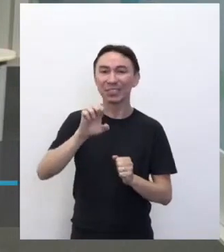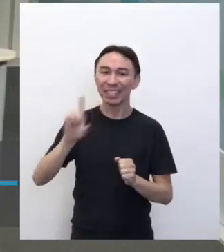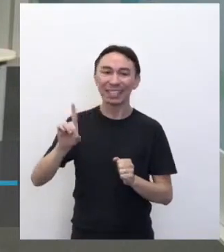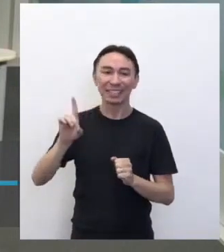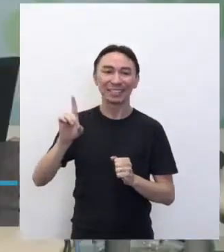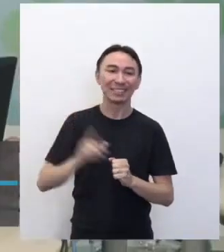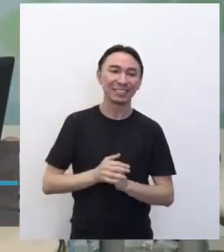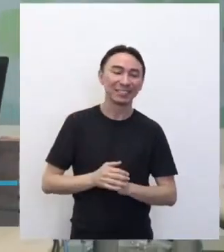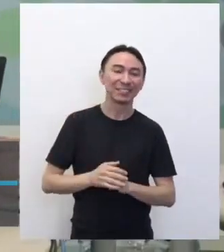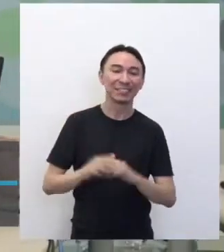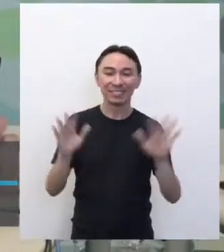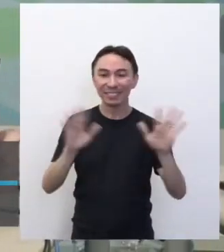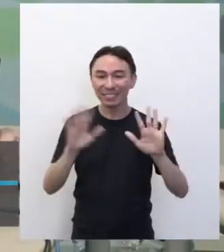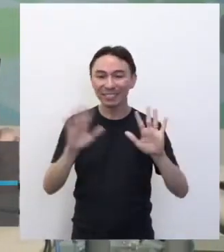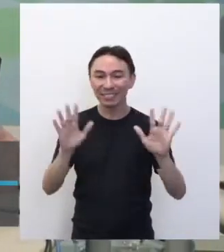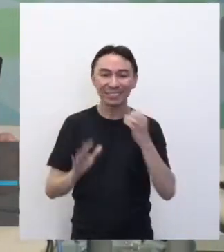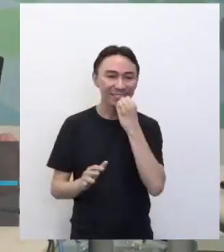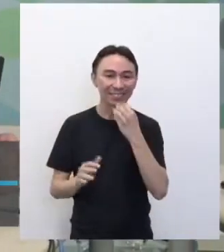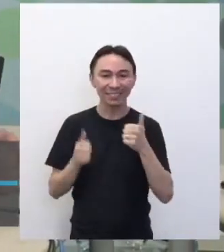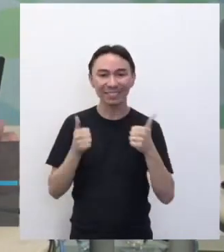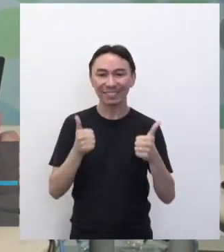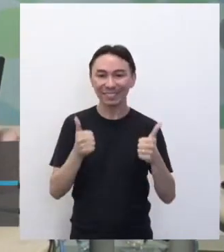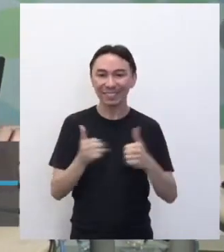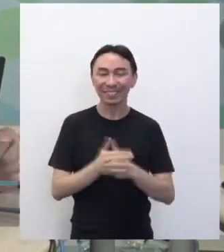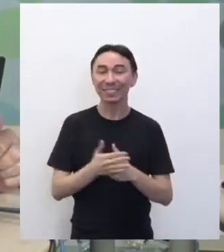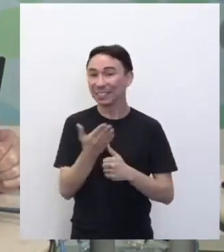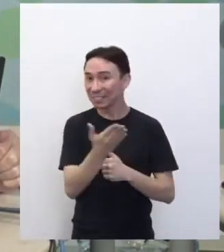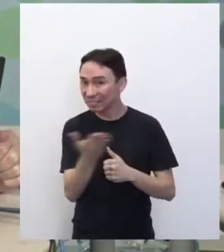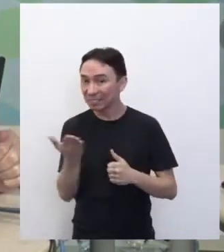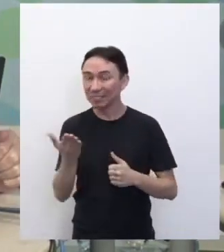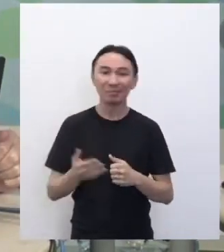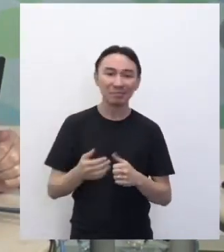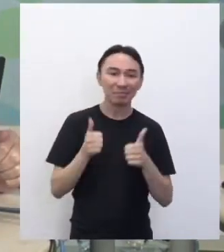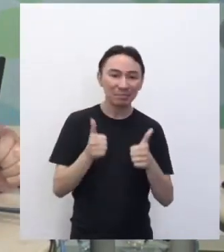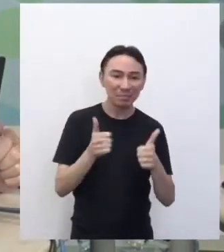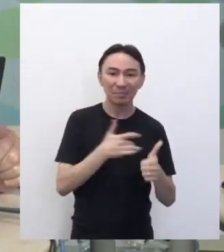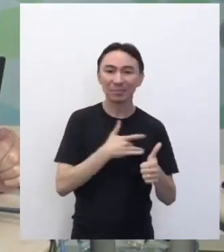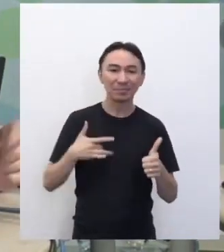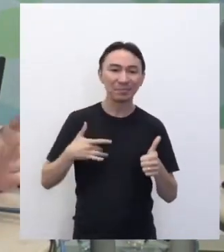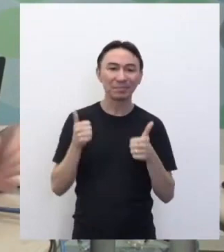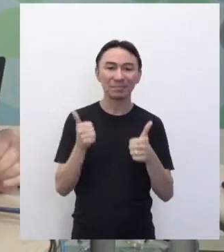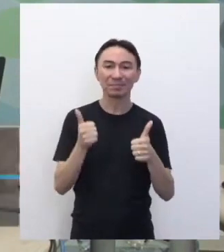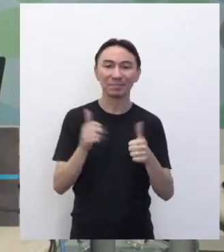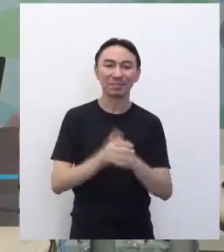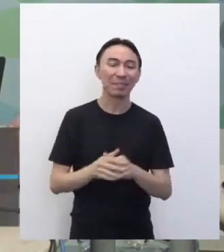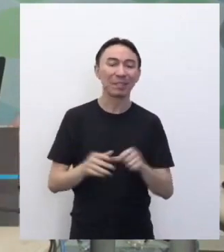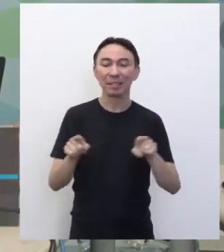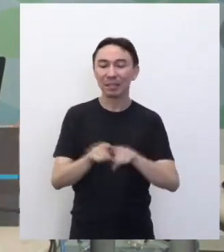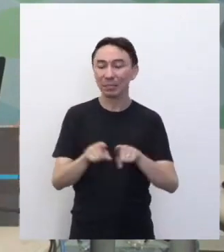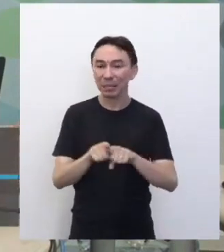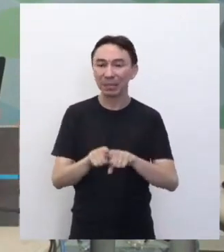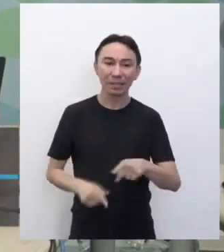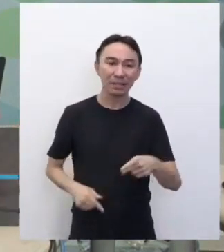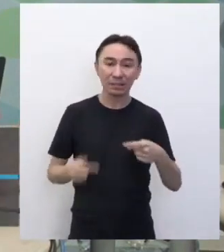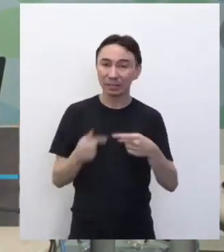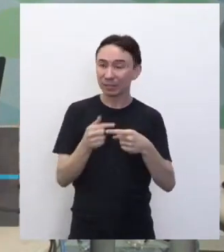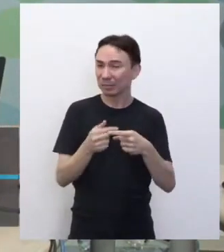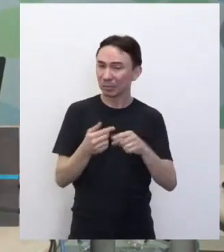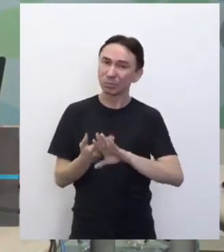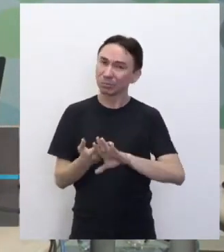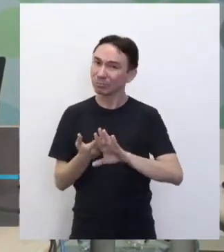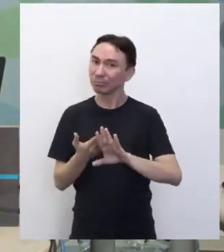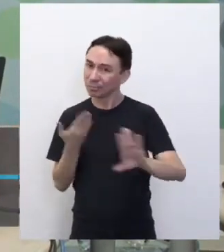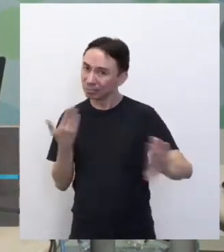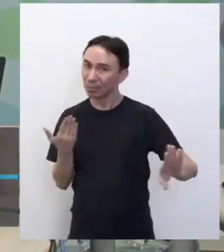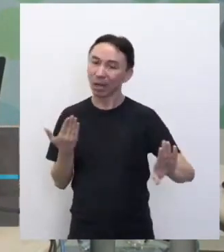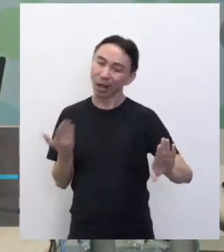Hi, hello everybody. Hope everybody's fine. Espero que todos estejam bem. I've been away a lot too. Também fiquei longe aí. I'm glad to be back. Estou feliz de estar